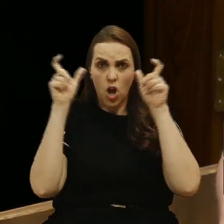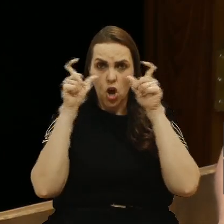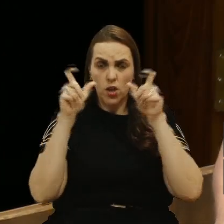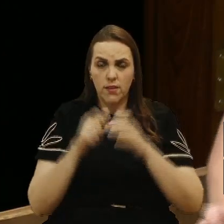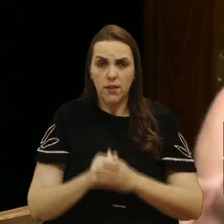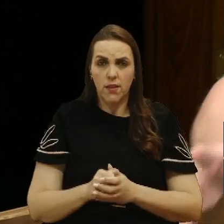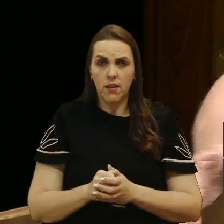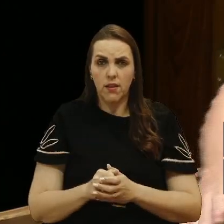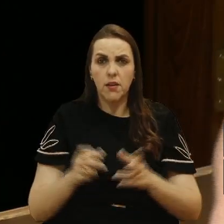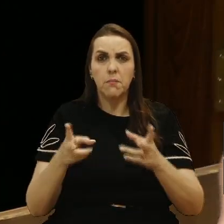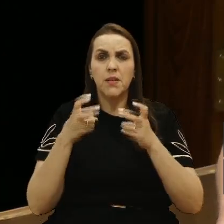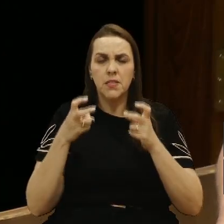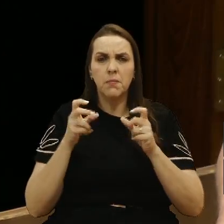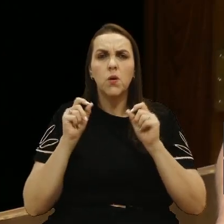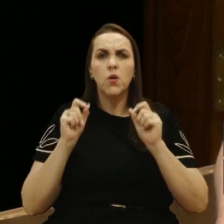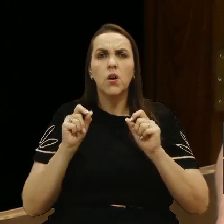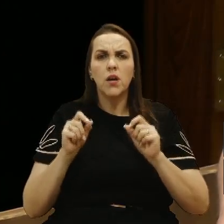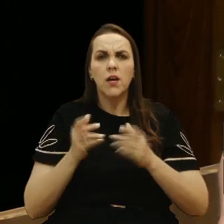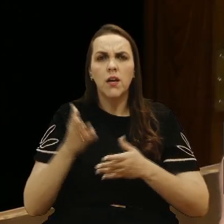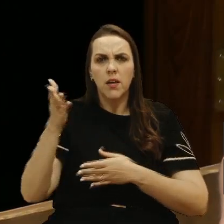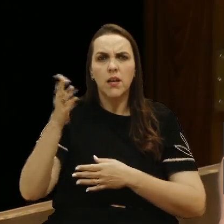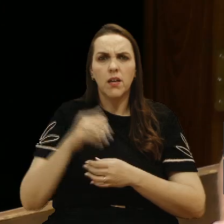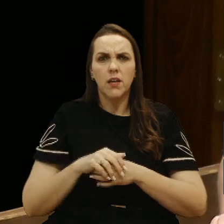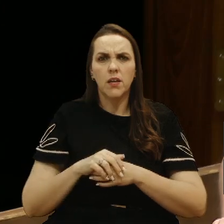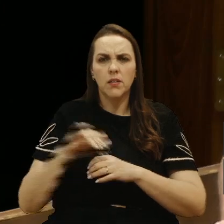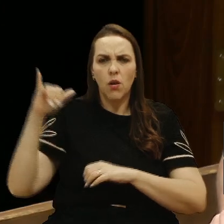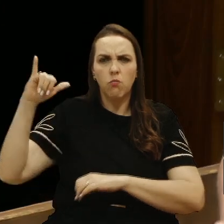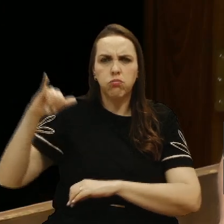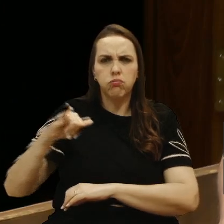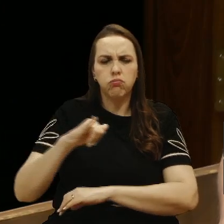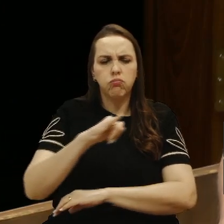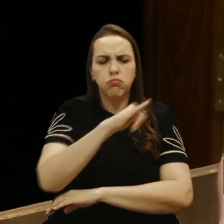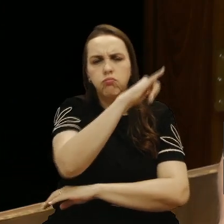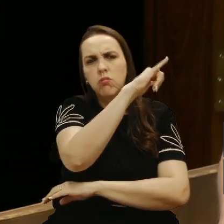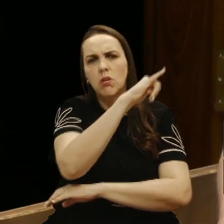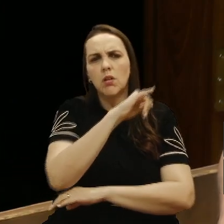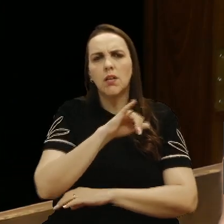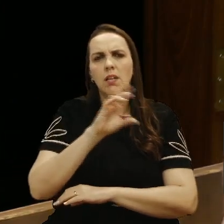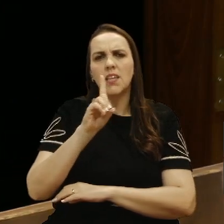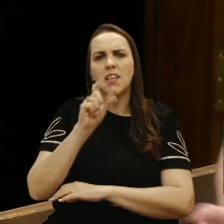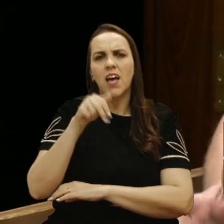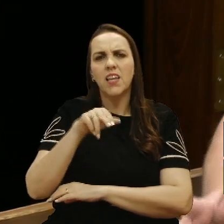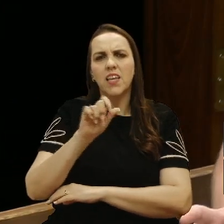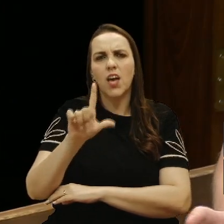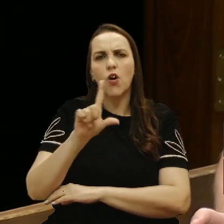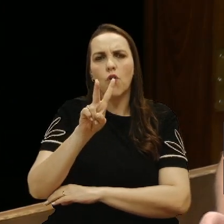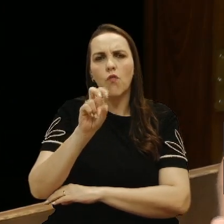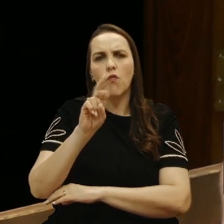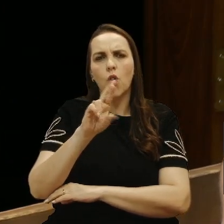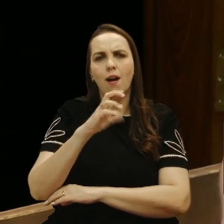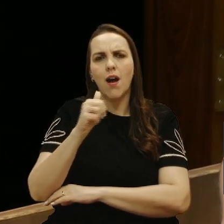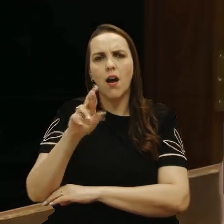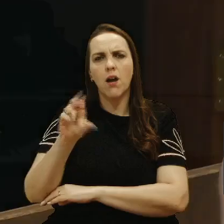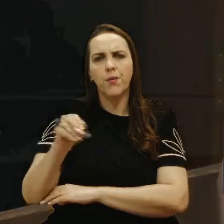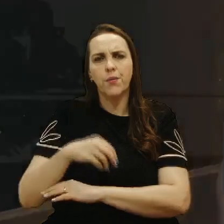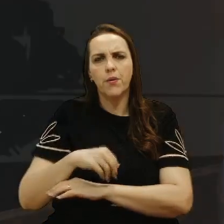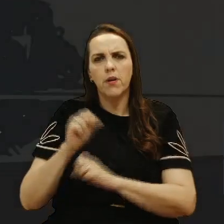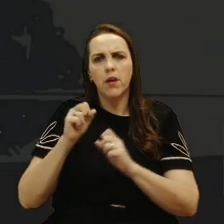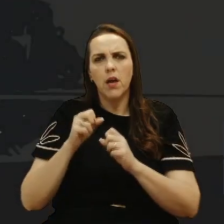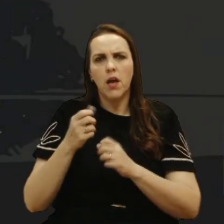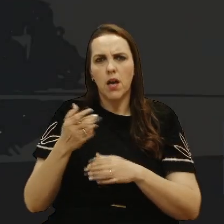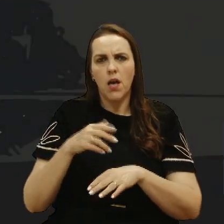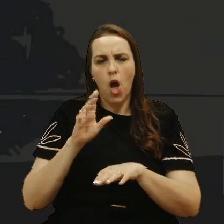verificar quem é que estava nos jatinhos do Daniel Vorcaro. E sabe o que a Hora do Povo trouxe